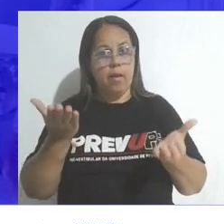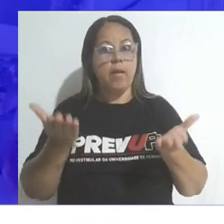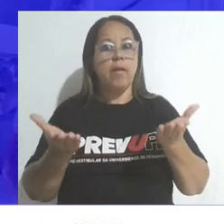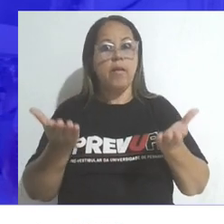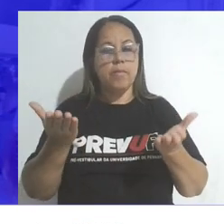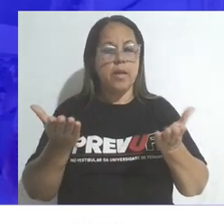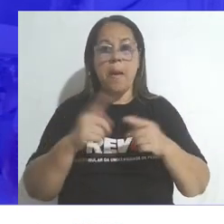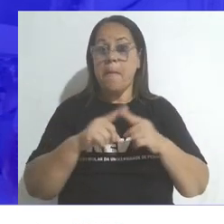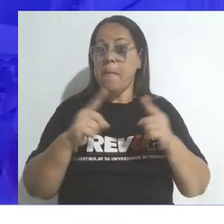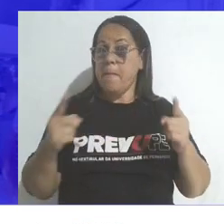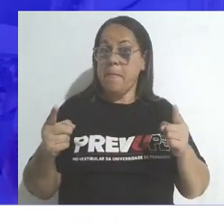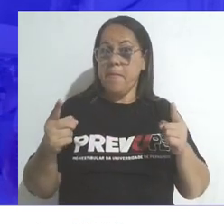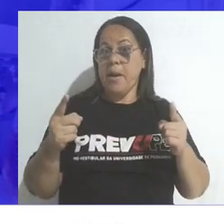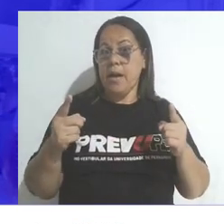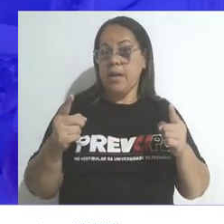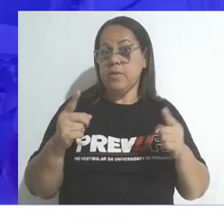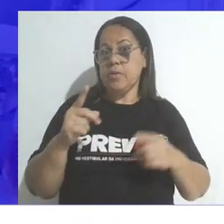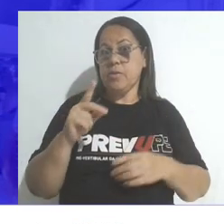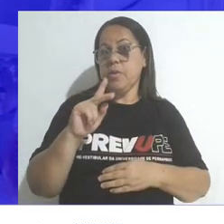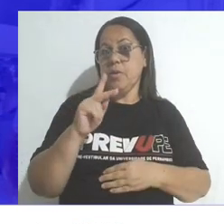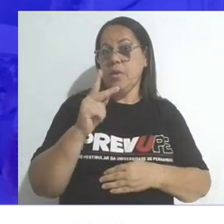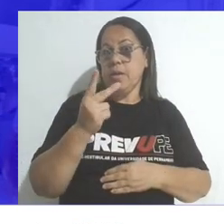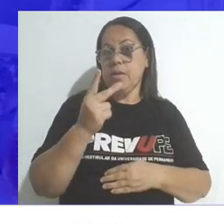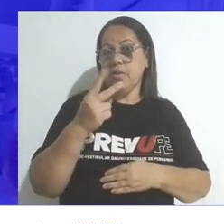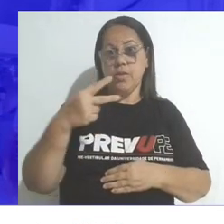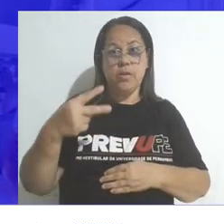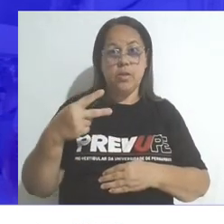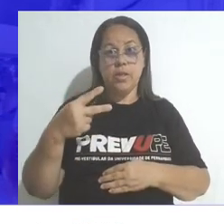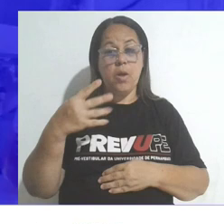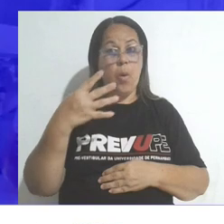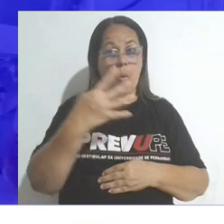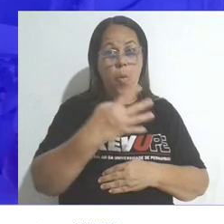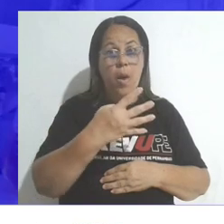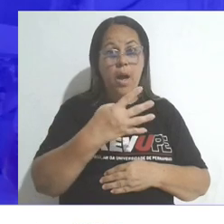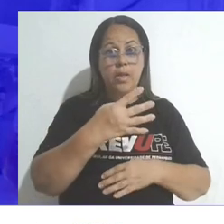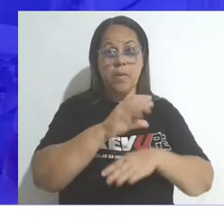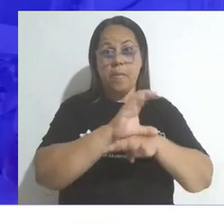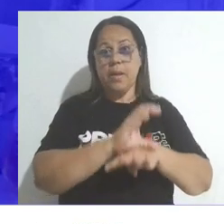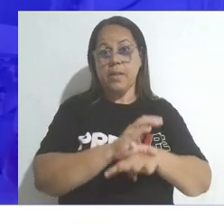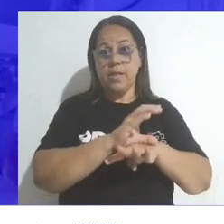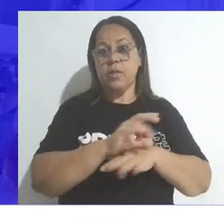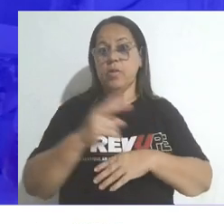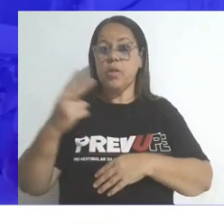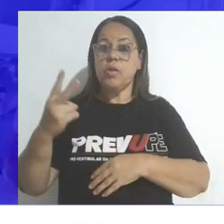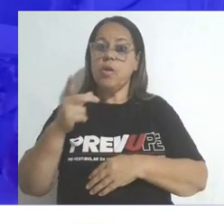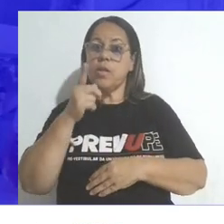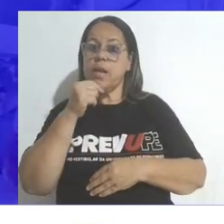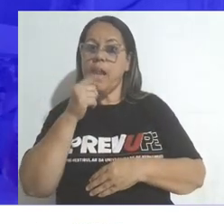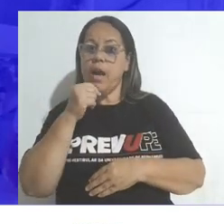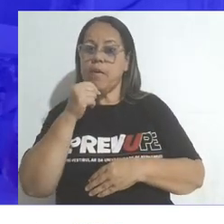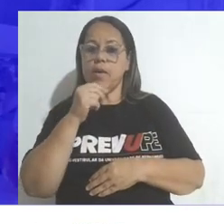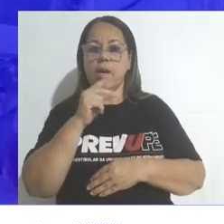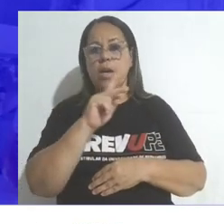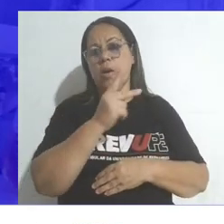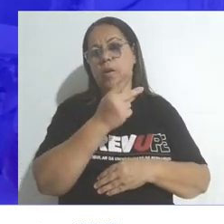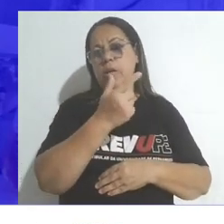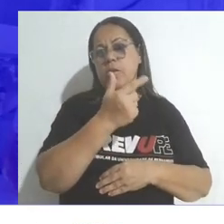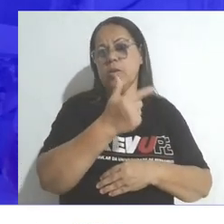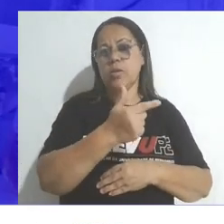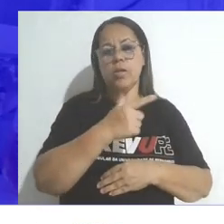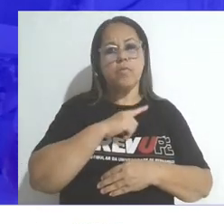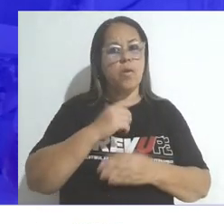equilibrado. Mas no caso do hidrogênio, serão 4 no metano e 2 na água, ou seja, o hidrogênio não